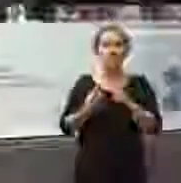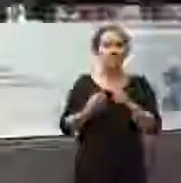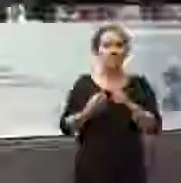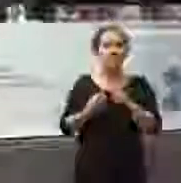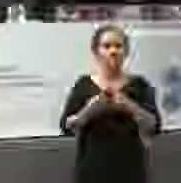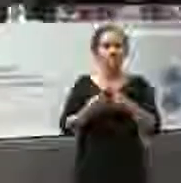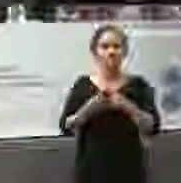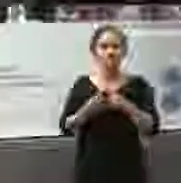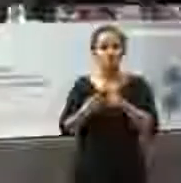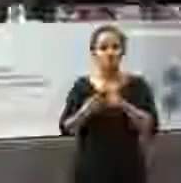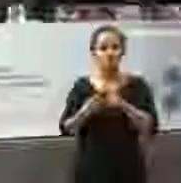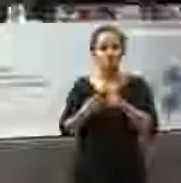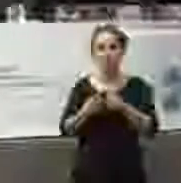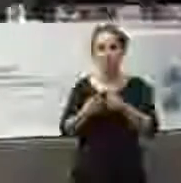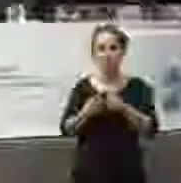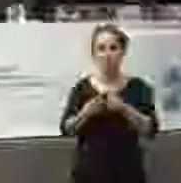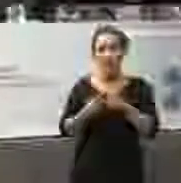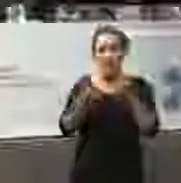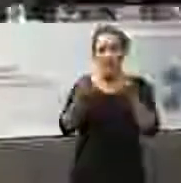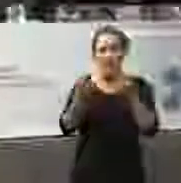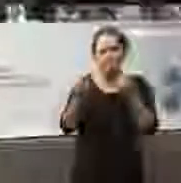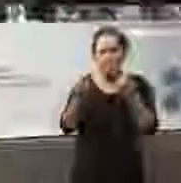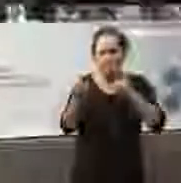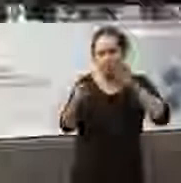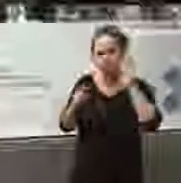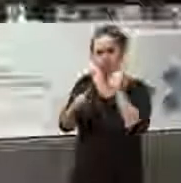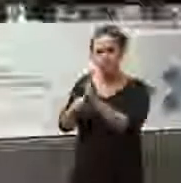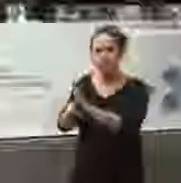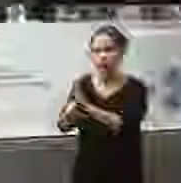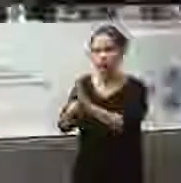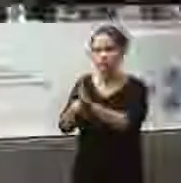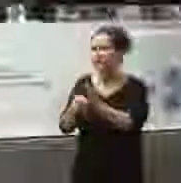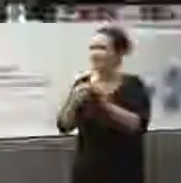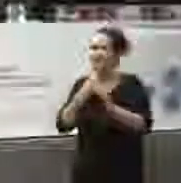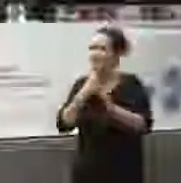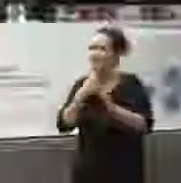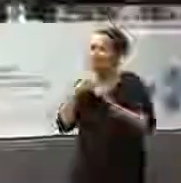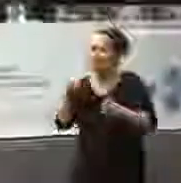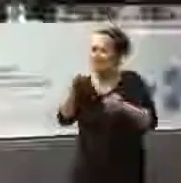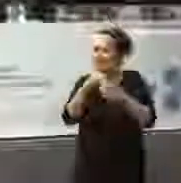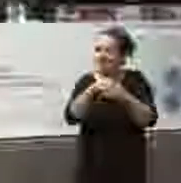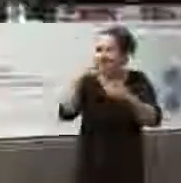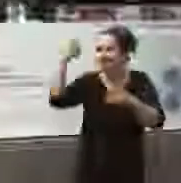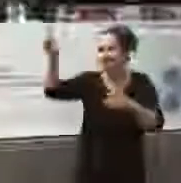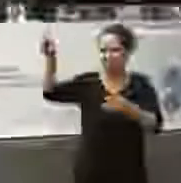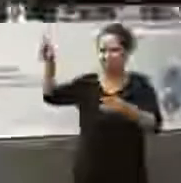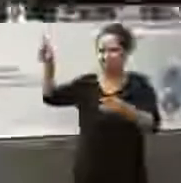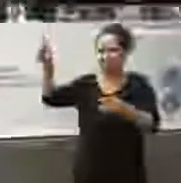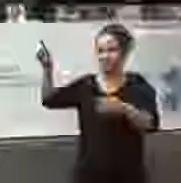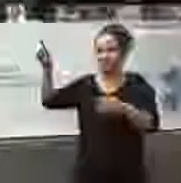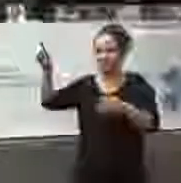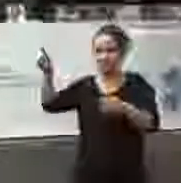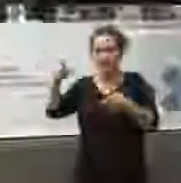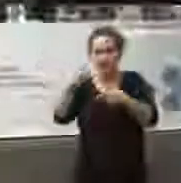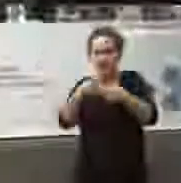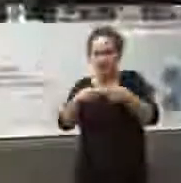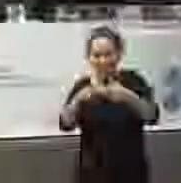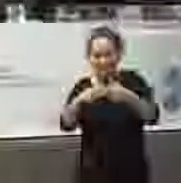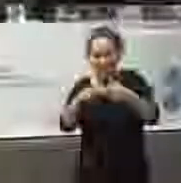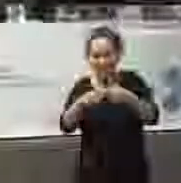excesso da oferta ele não pode ser guardado para um momento posterior então a situação é muito delicada